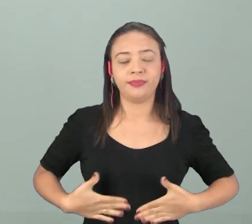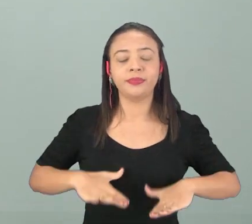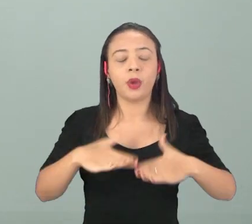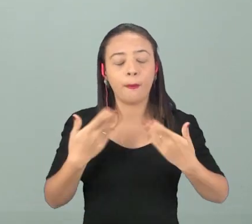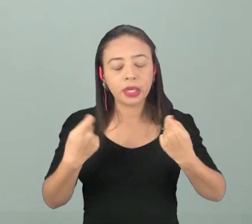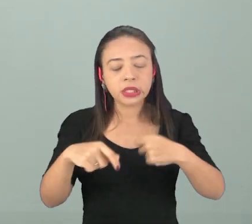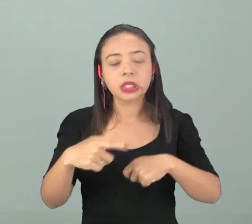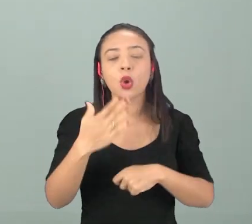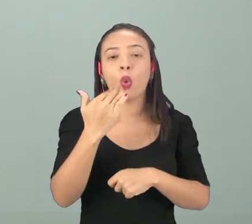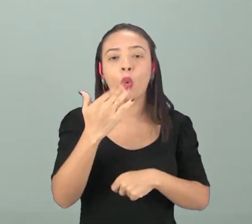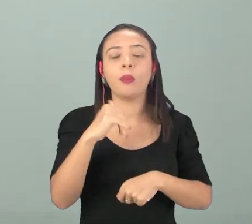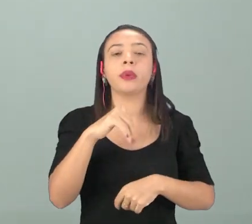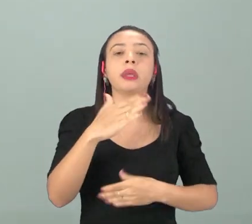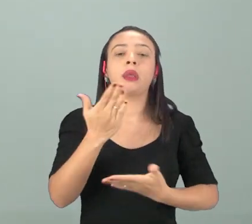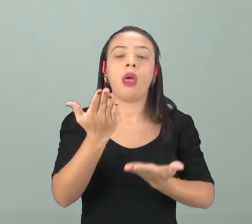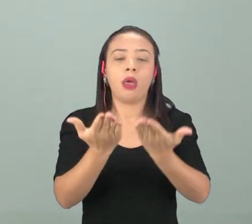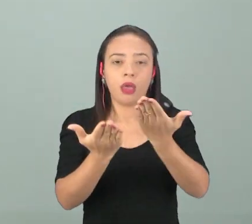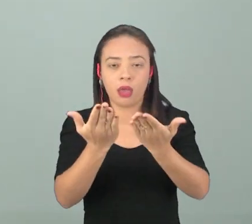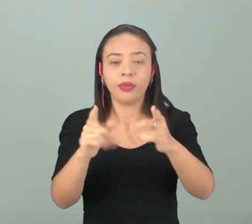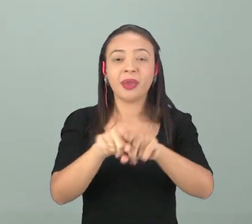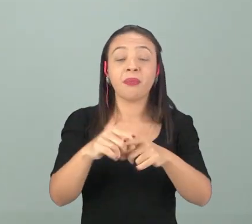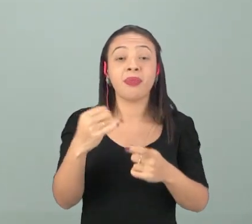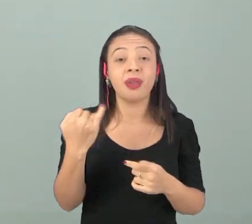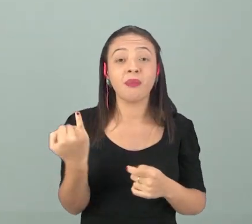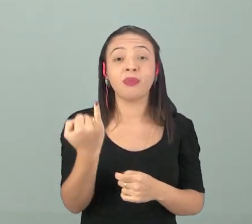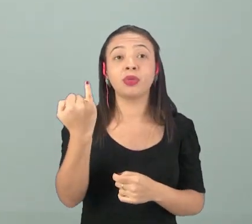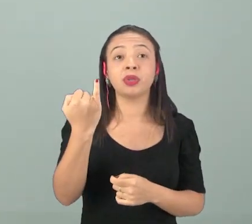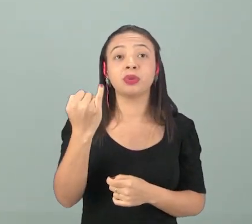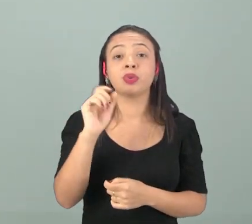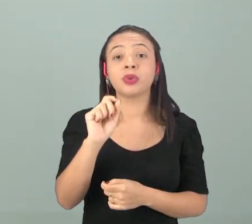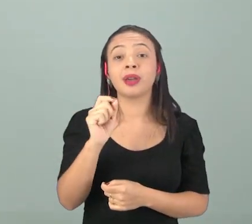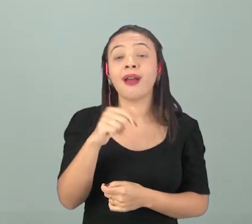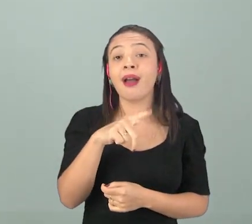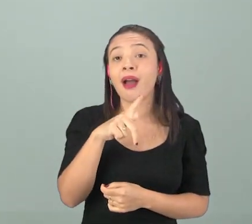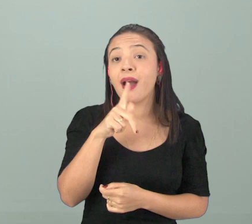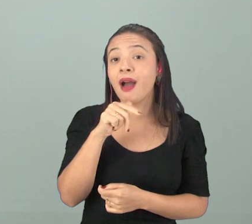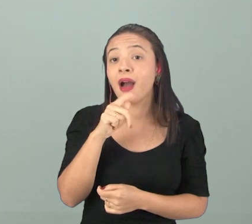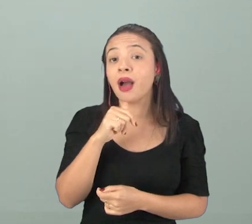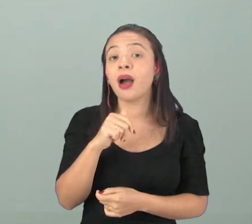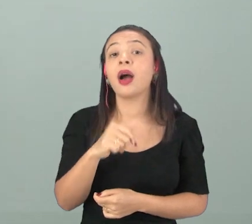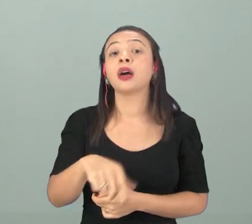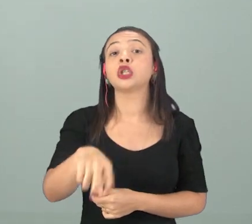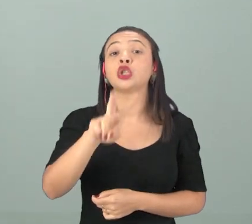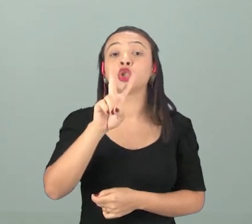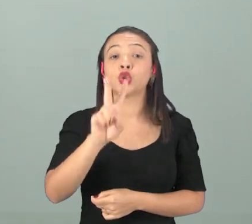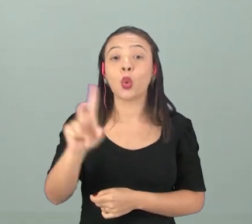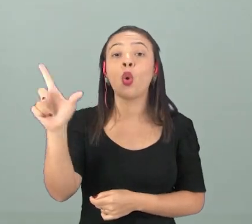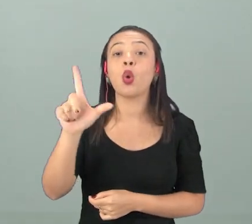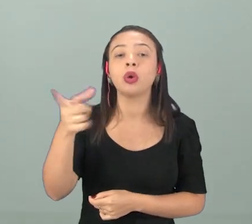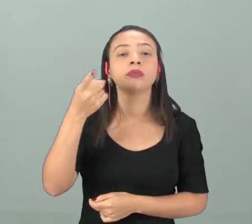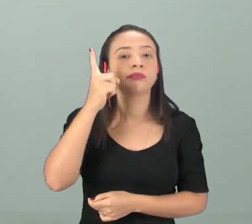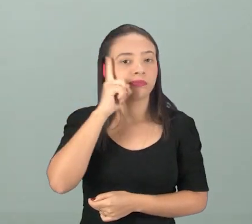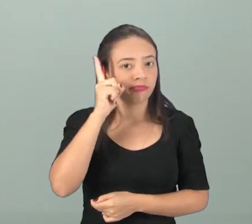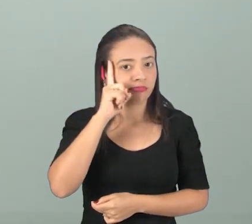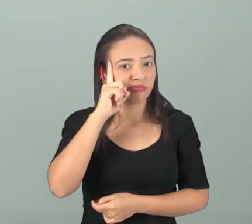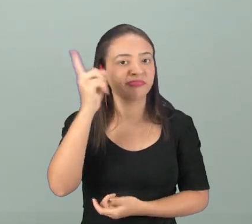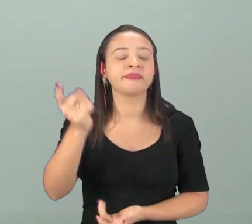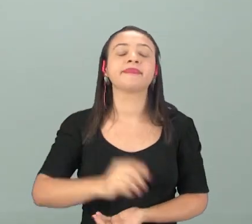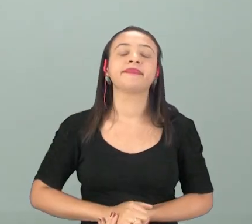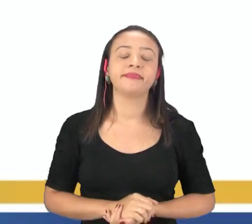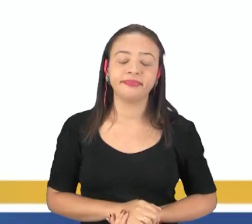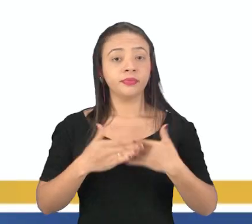além de ter a questão de uma alimentação balanceada, também é importante a ingestão de no mínimo 2 litros de